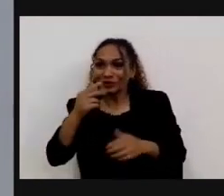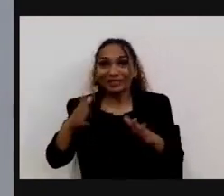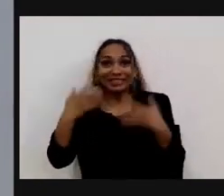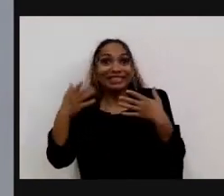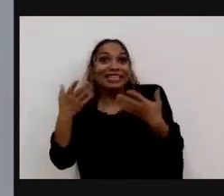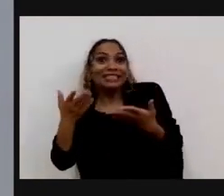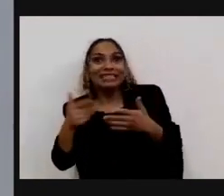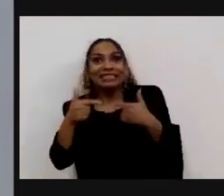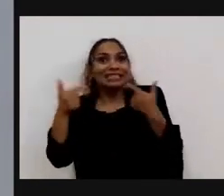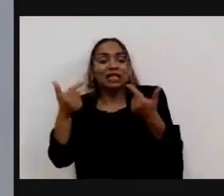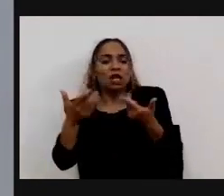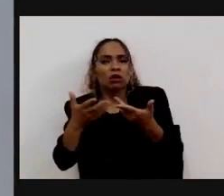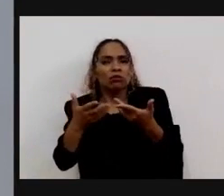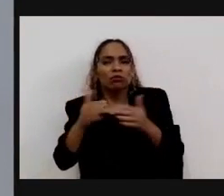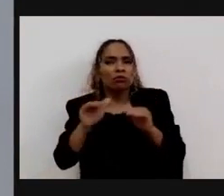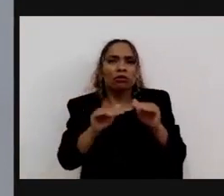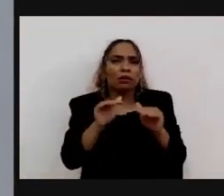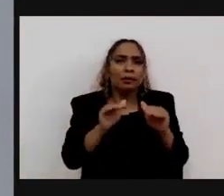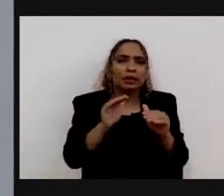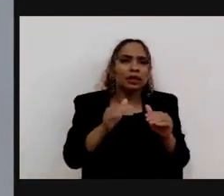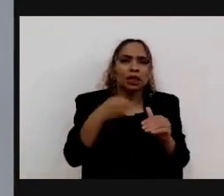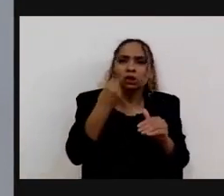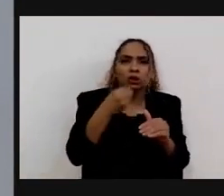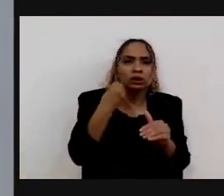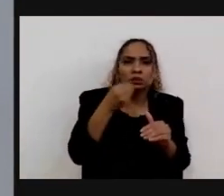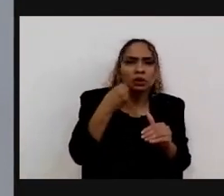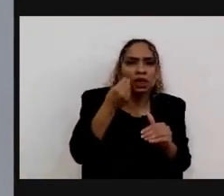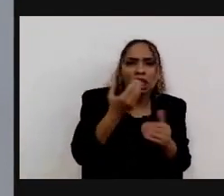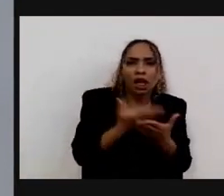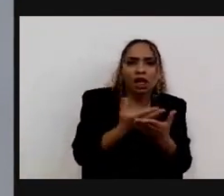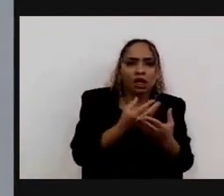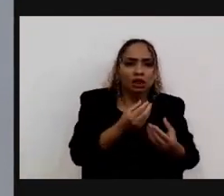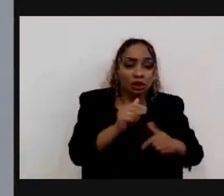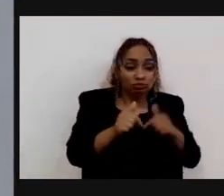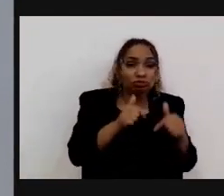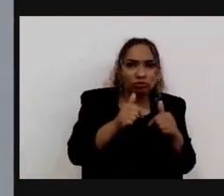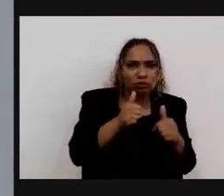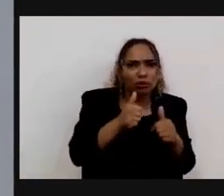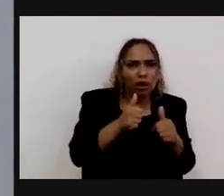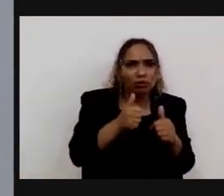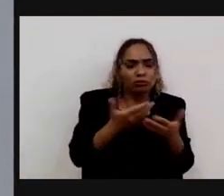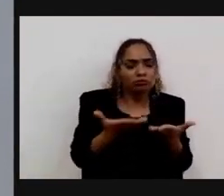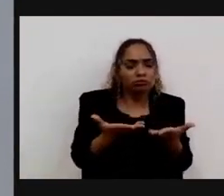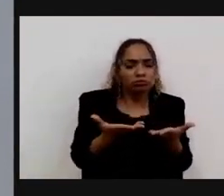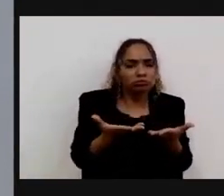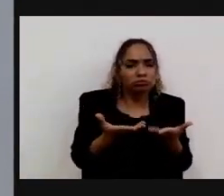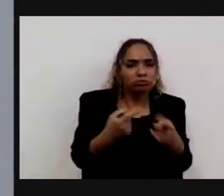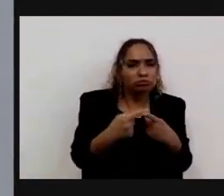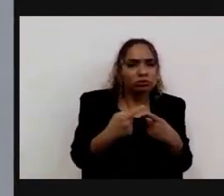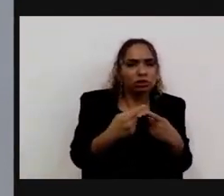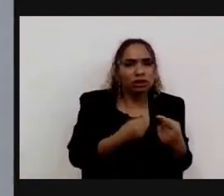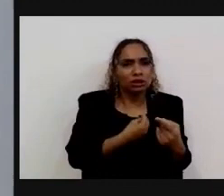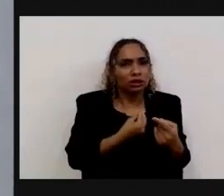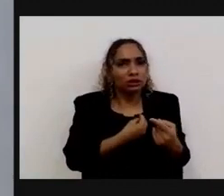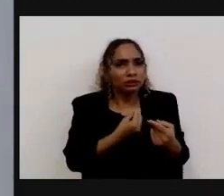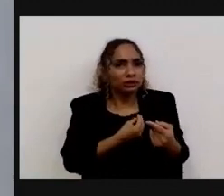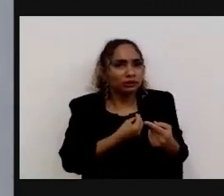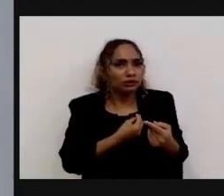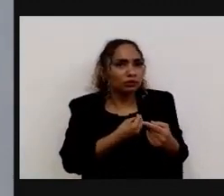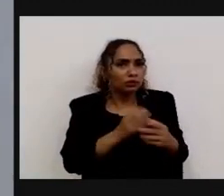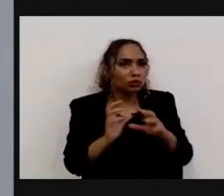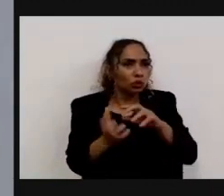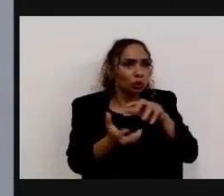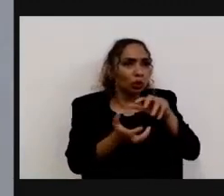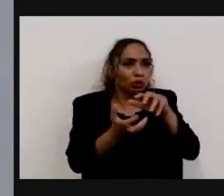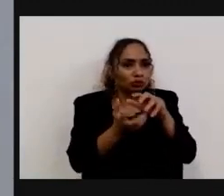extrovertidos independentemente da sua experiência e das suas entregas porque a gente vive no mundo de que aparecer